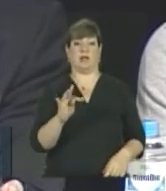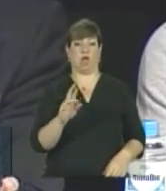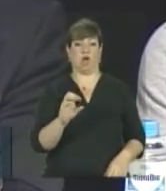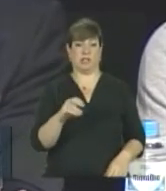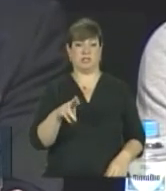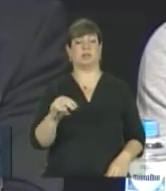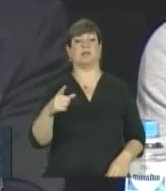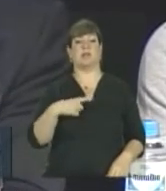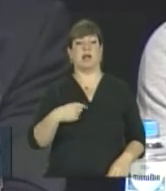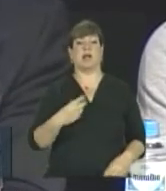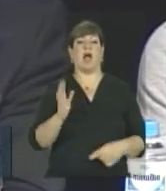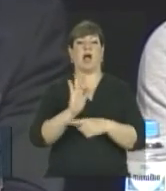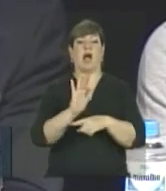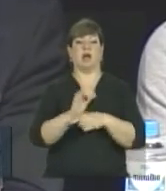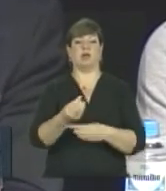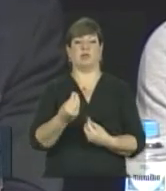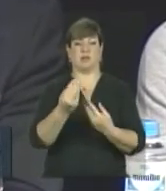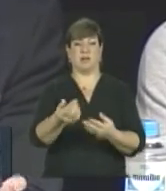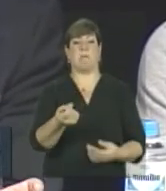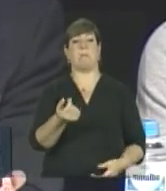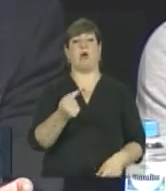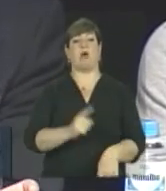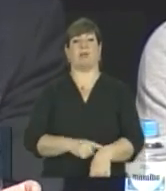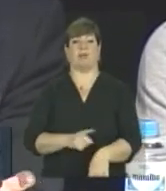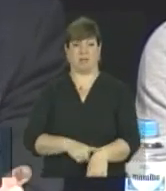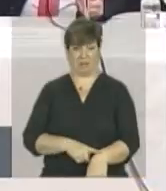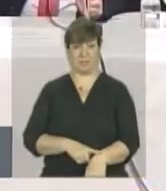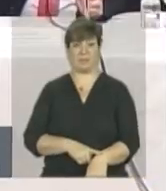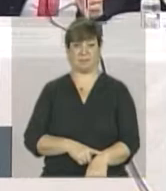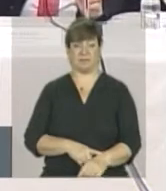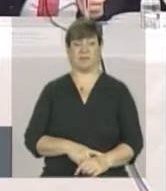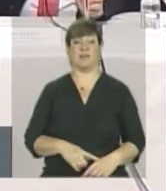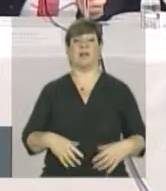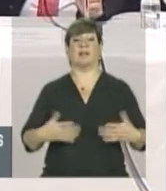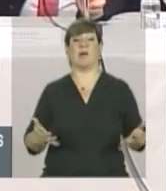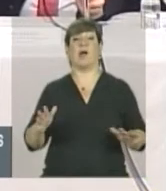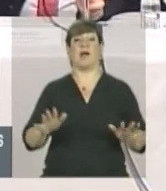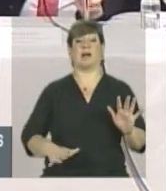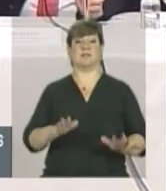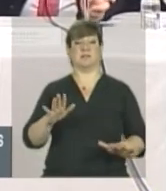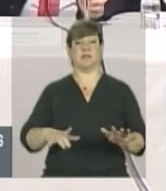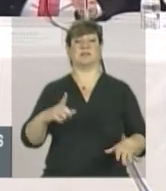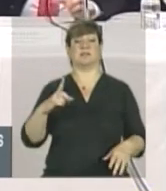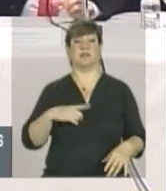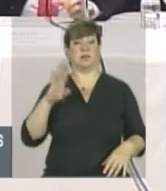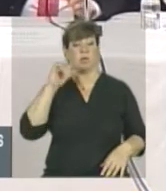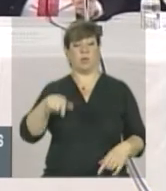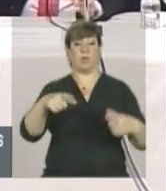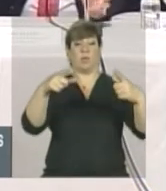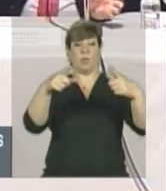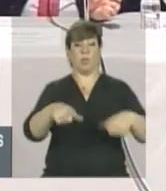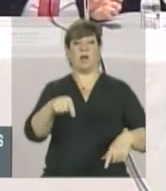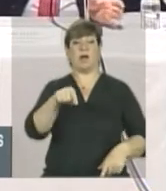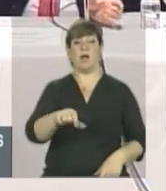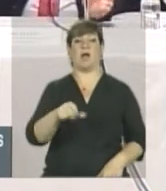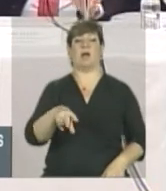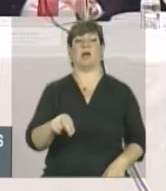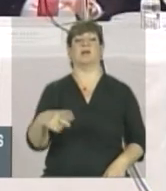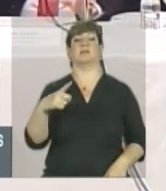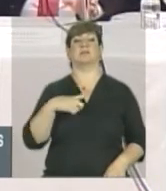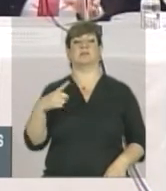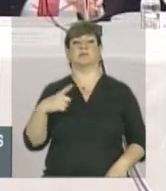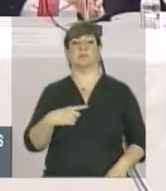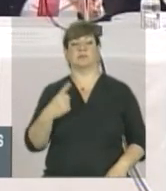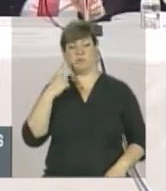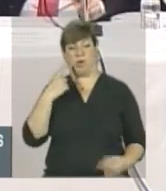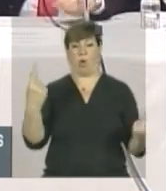pequeno de tempo, ele, às vezes, está localizado apenas naquele ano que você tem uma competição importante, como os Jogos